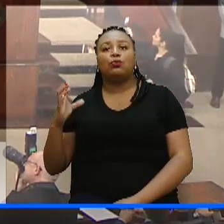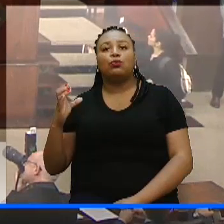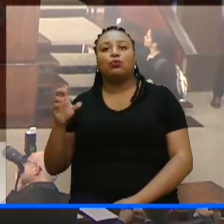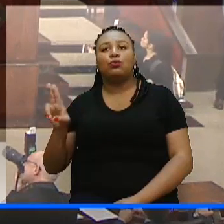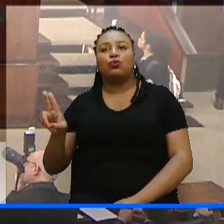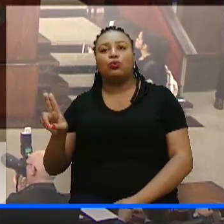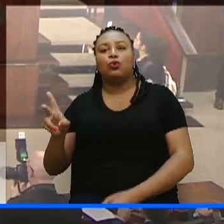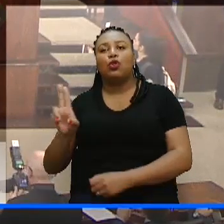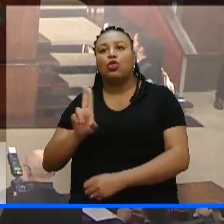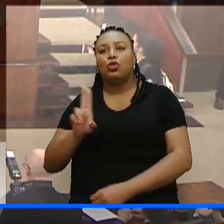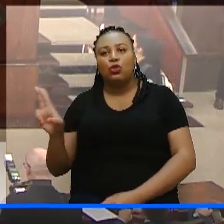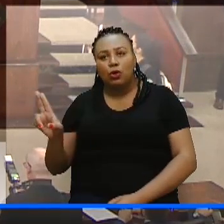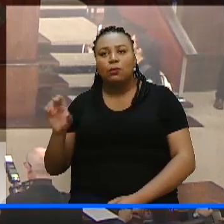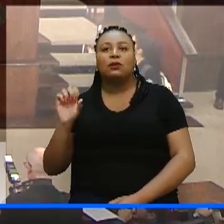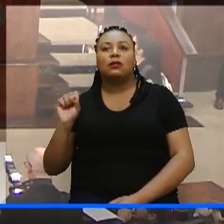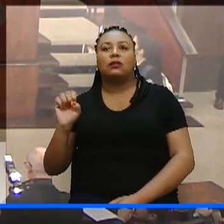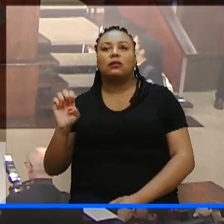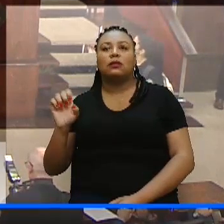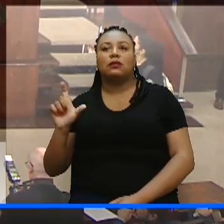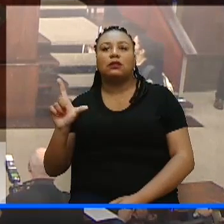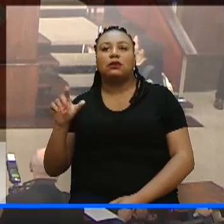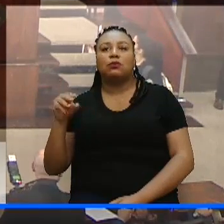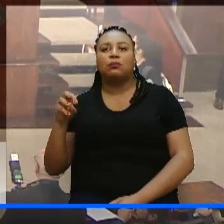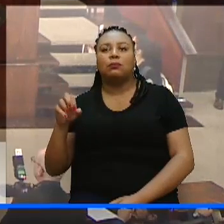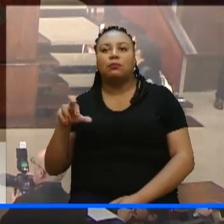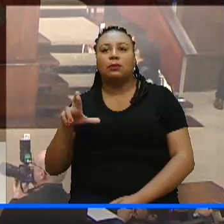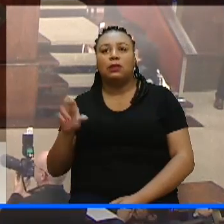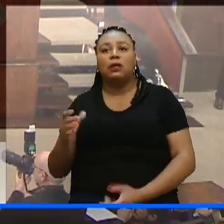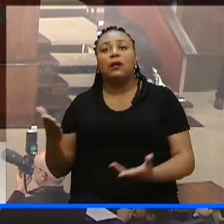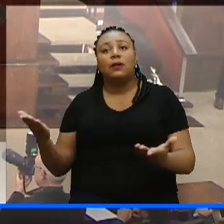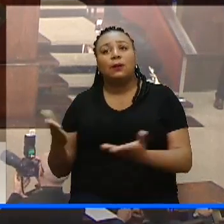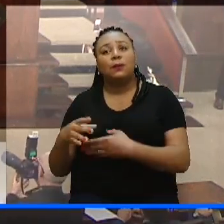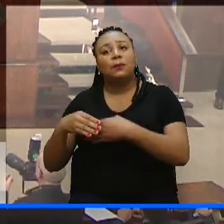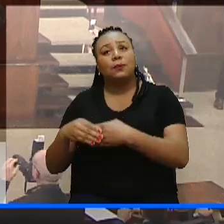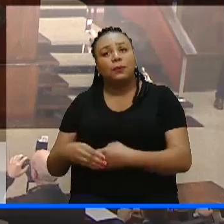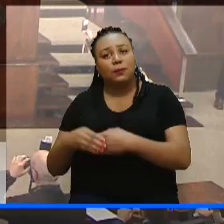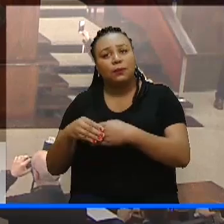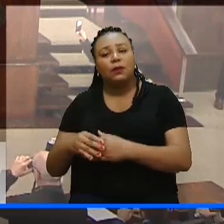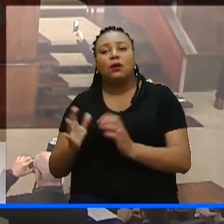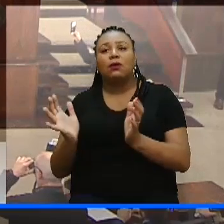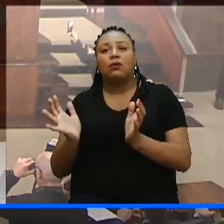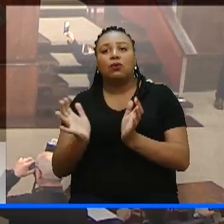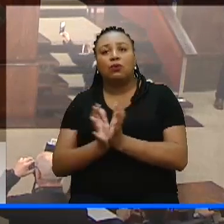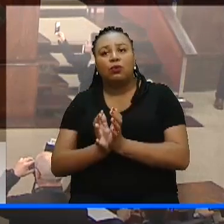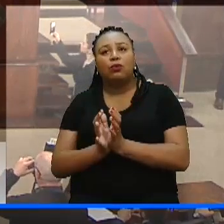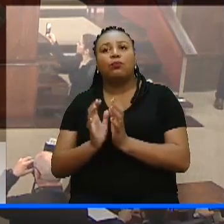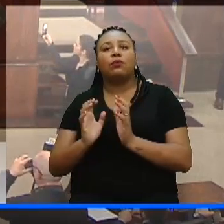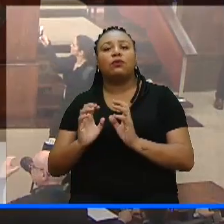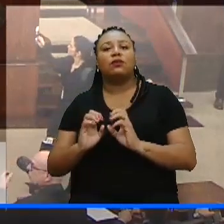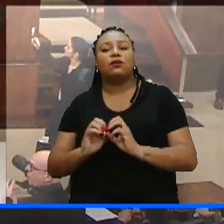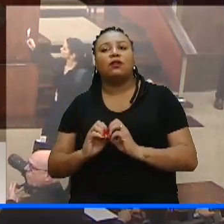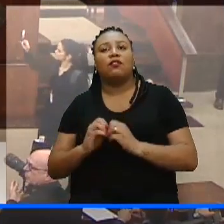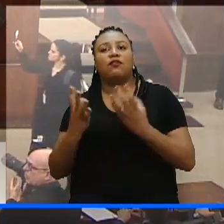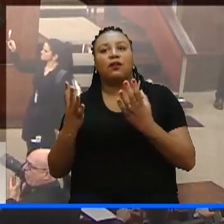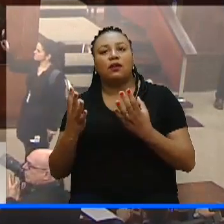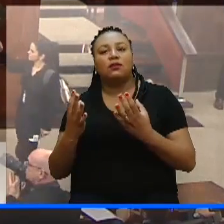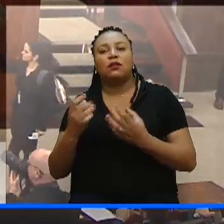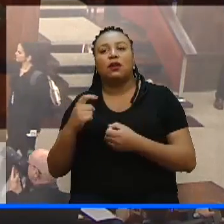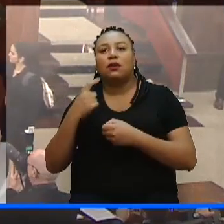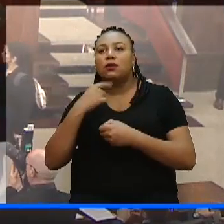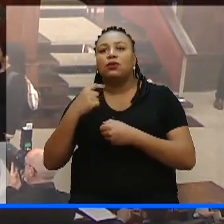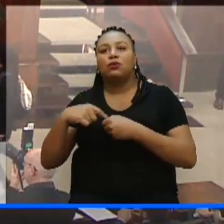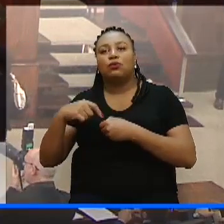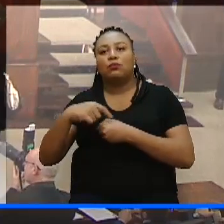que hoje saúde também à corte da festa do morango e da pimenta